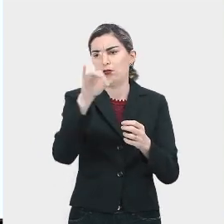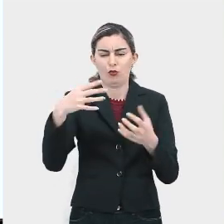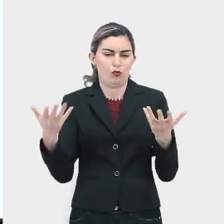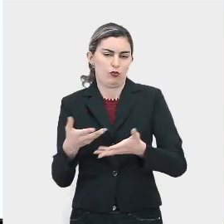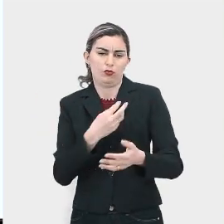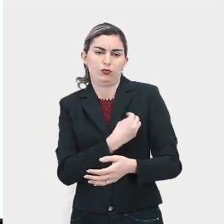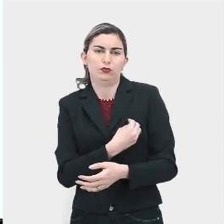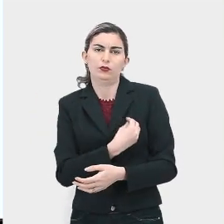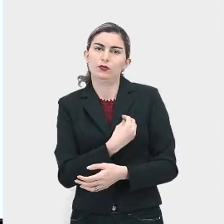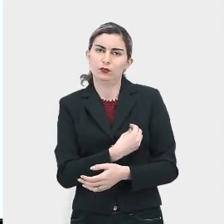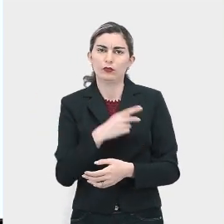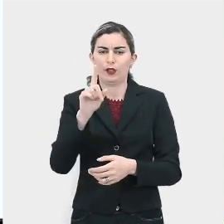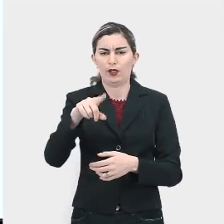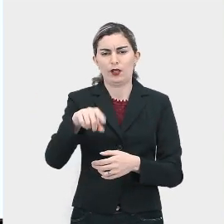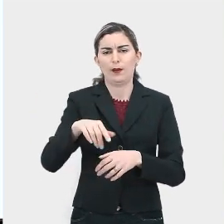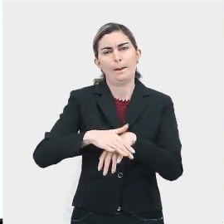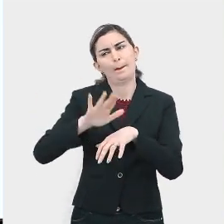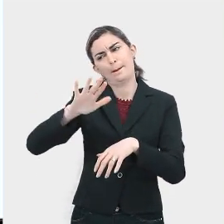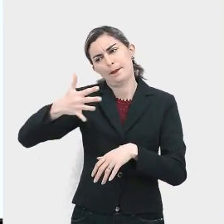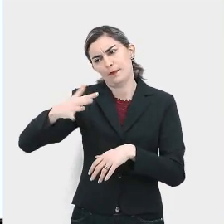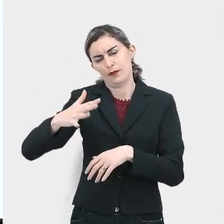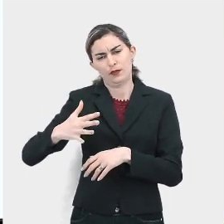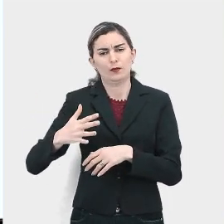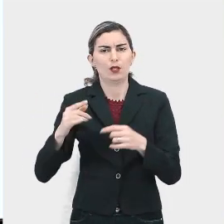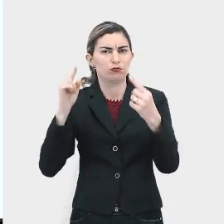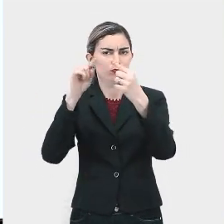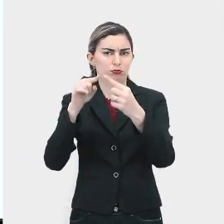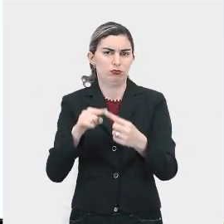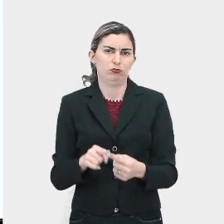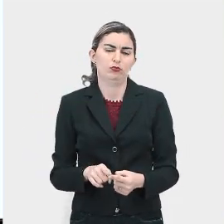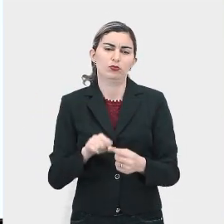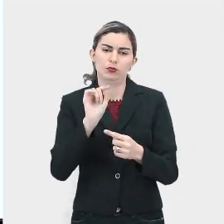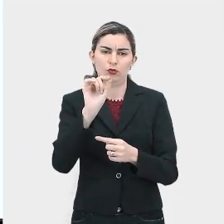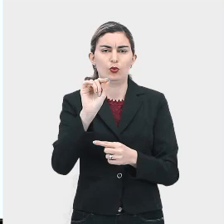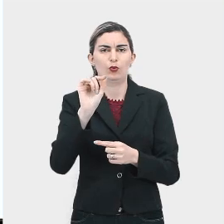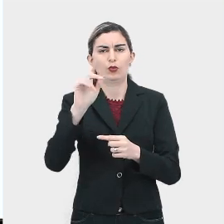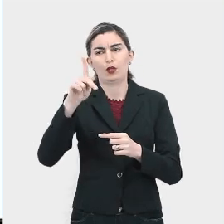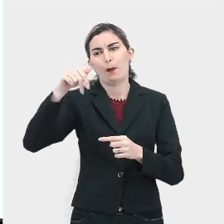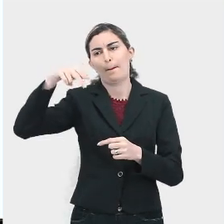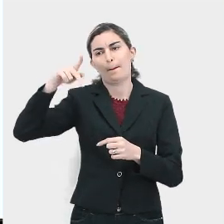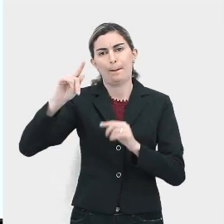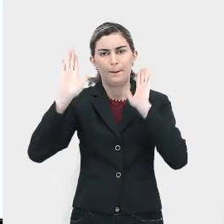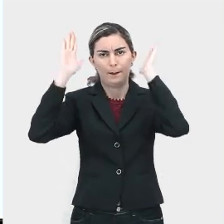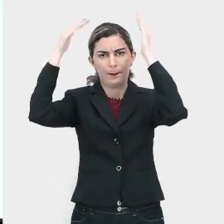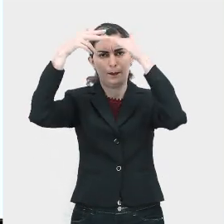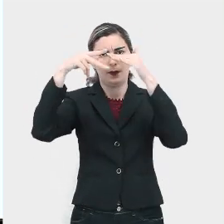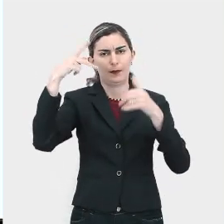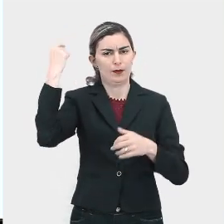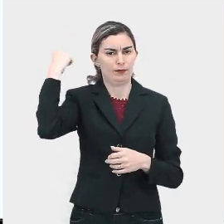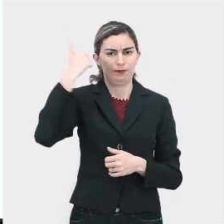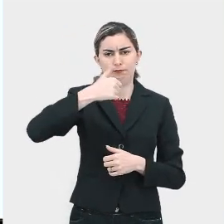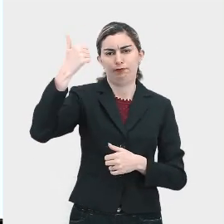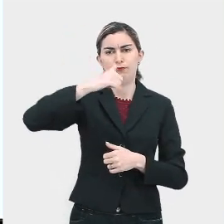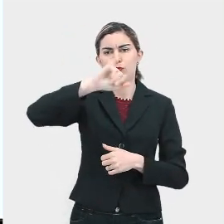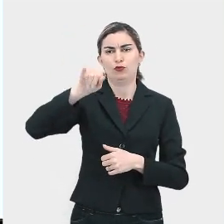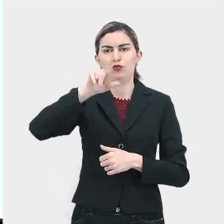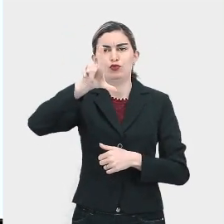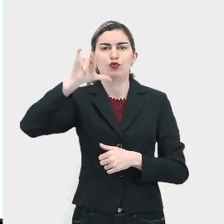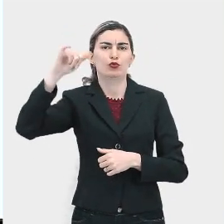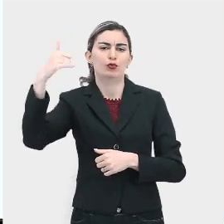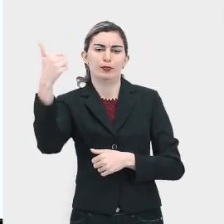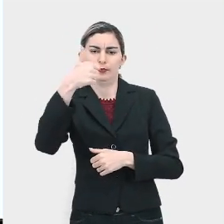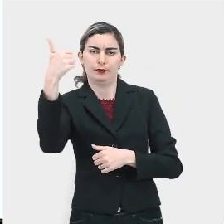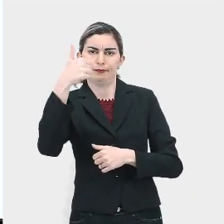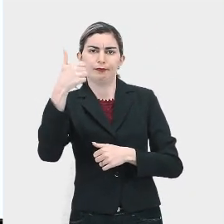menos relacionada ao que o Papa I lá, Papa Júlio I, tinha como intenção. Então, já que a